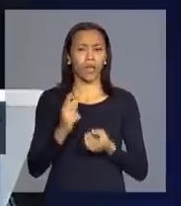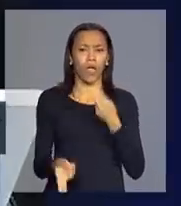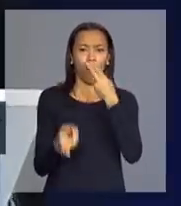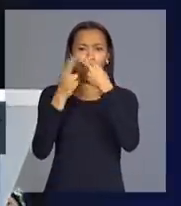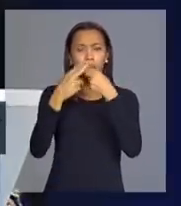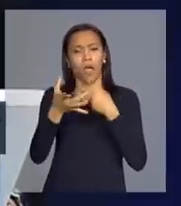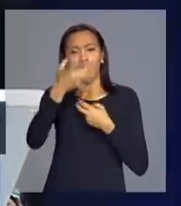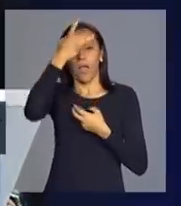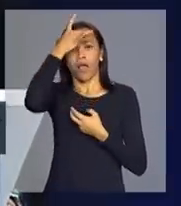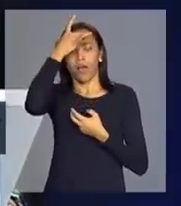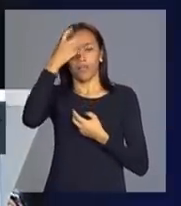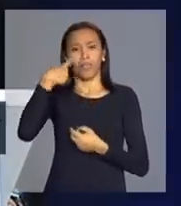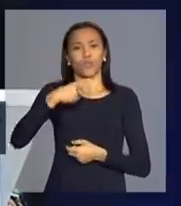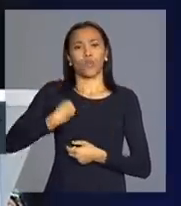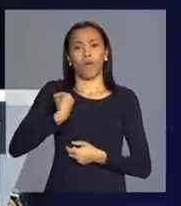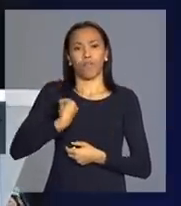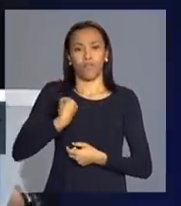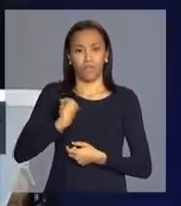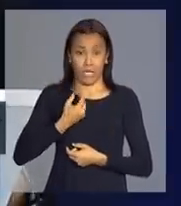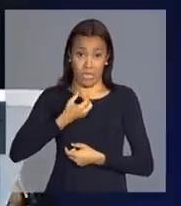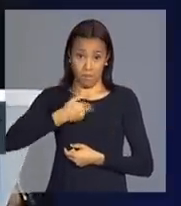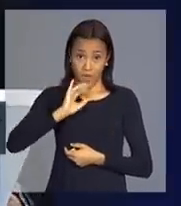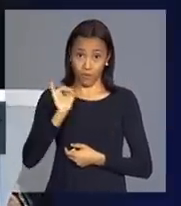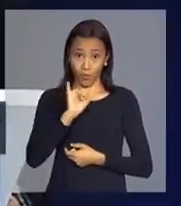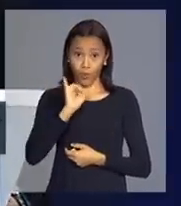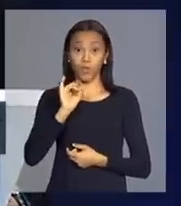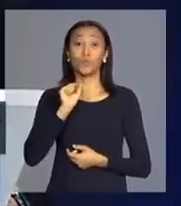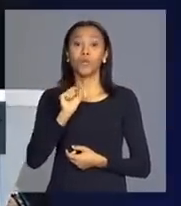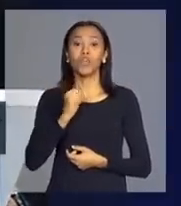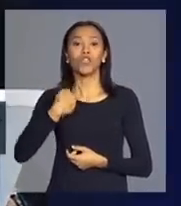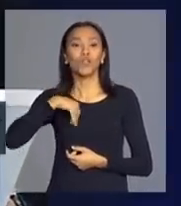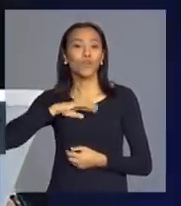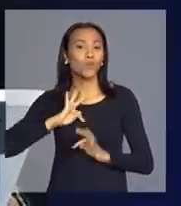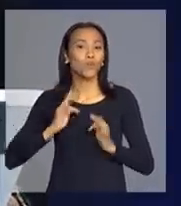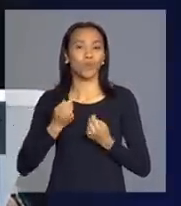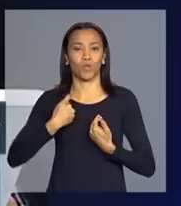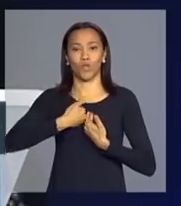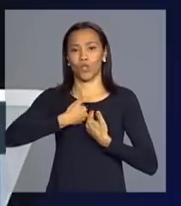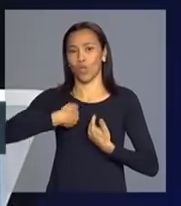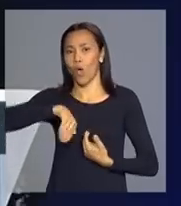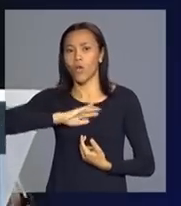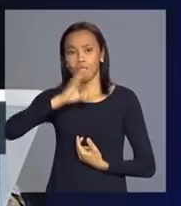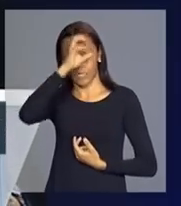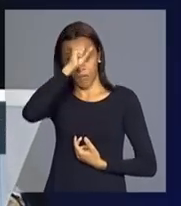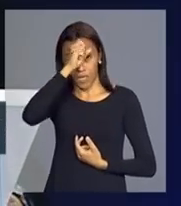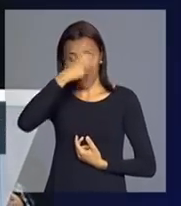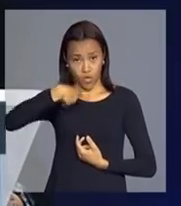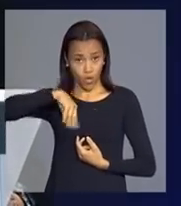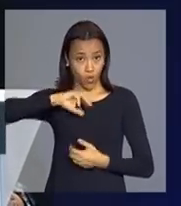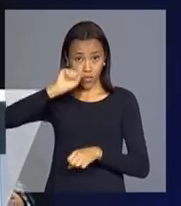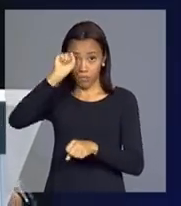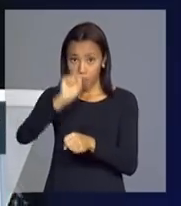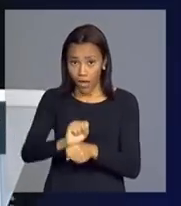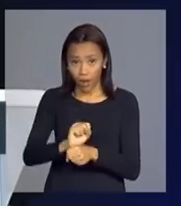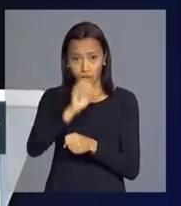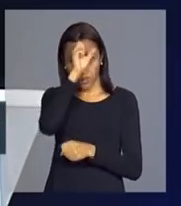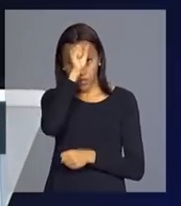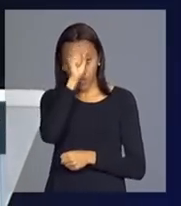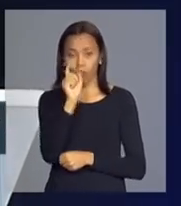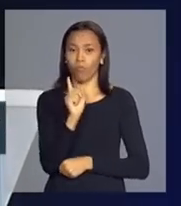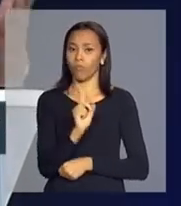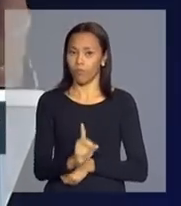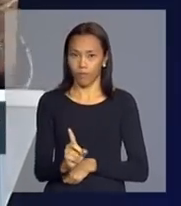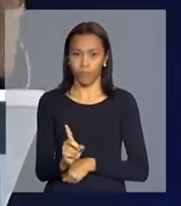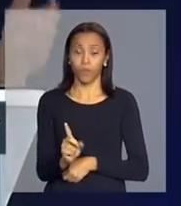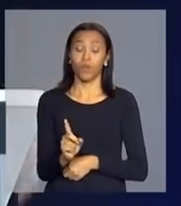afora como seu grande patrimônio, que é o que nós aprendemos e nunca devemos parar de aprender. Por